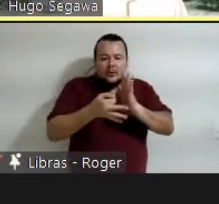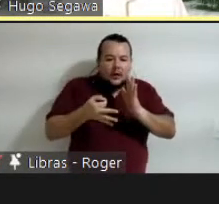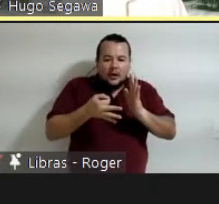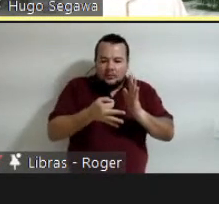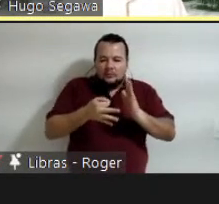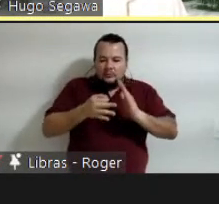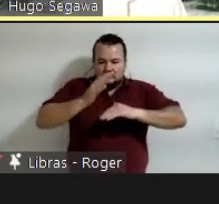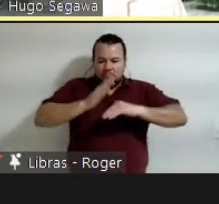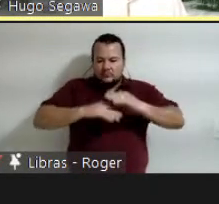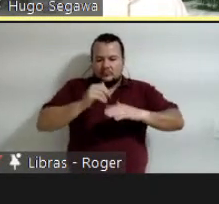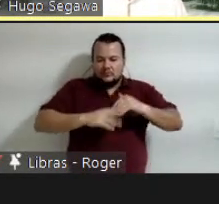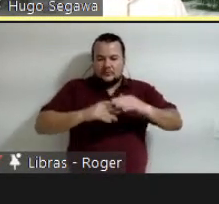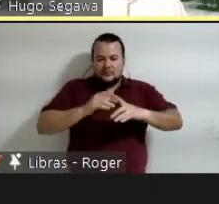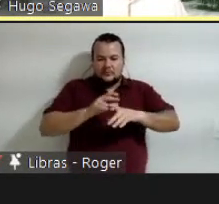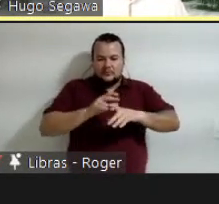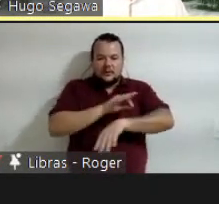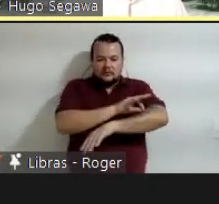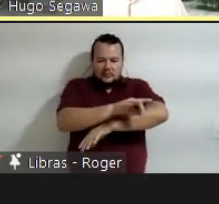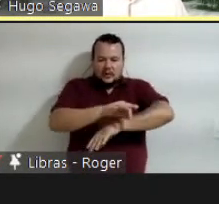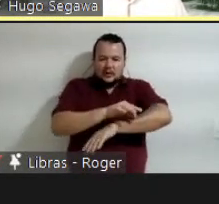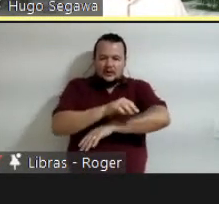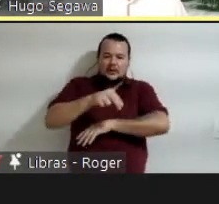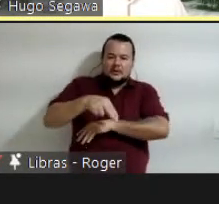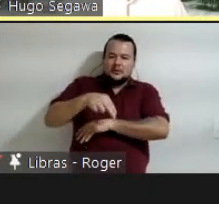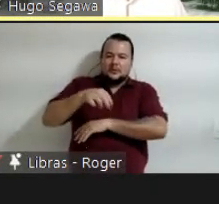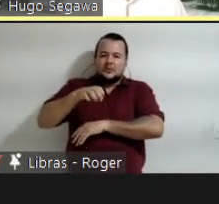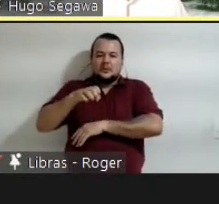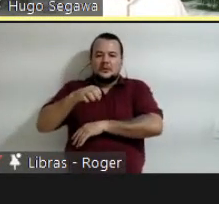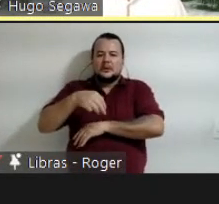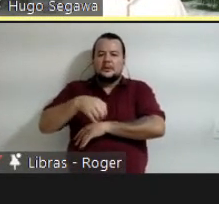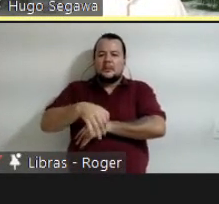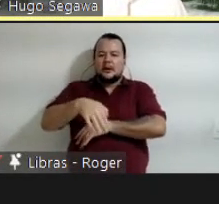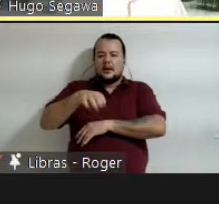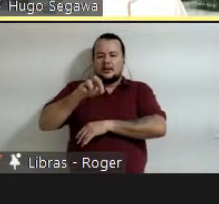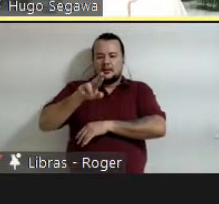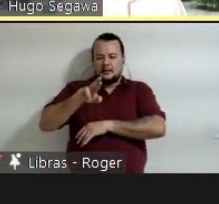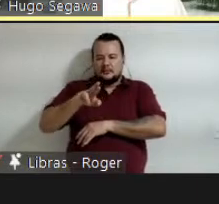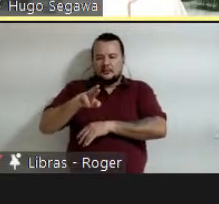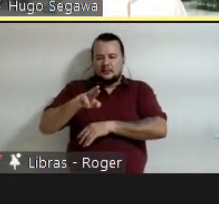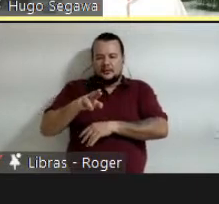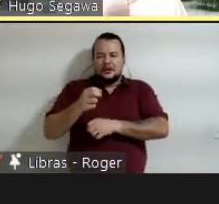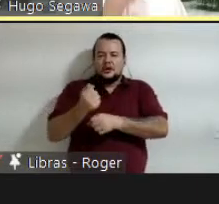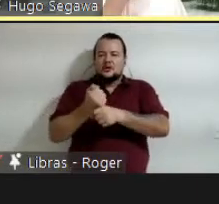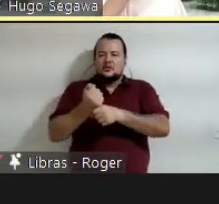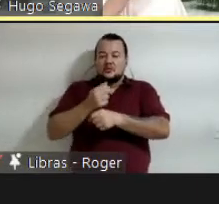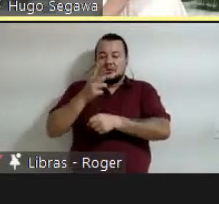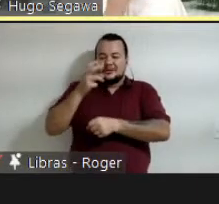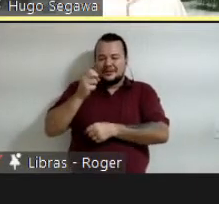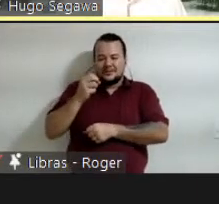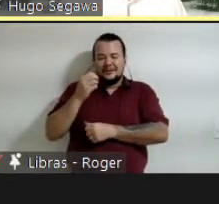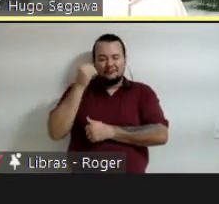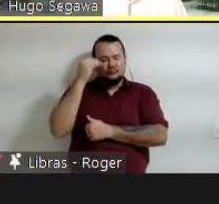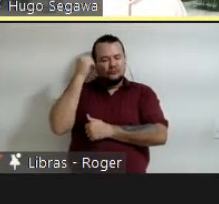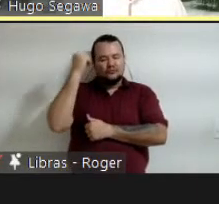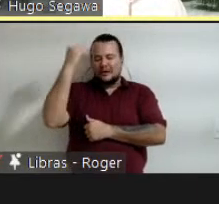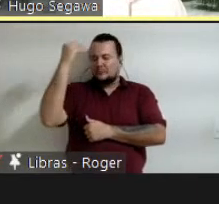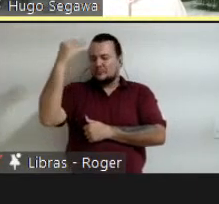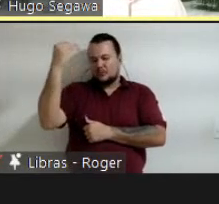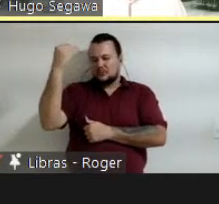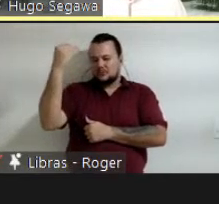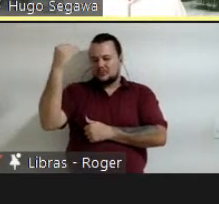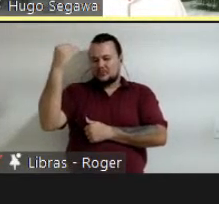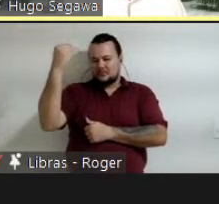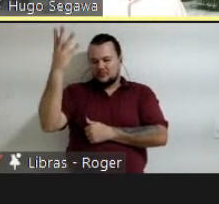E ele se tornou nos anos 50 um star architect. Ele vai projetar este bloco